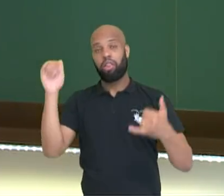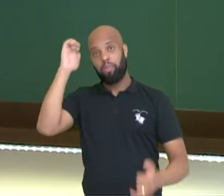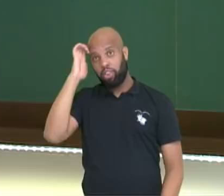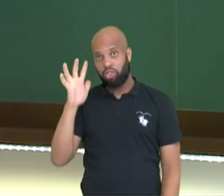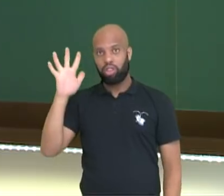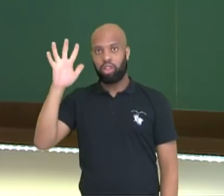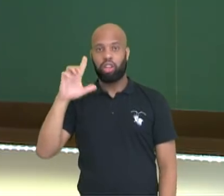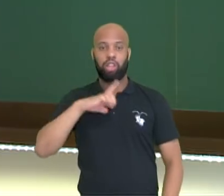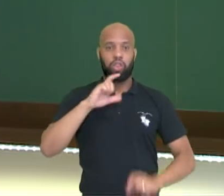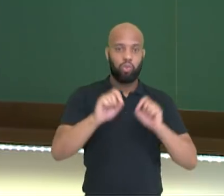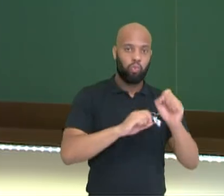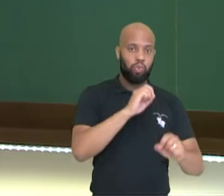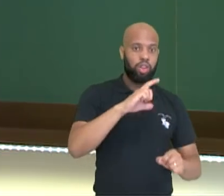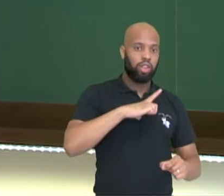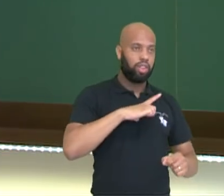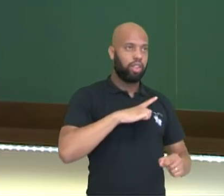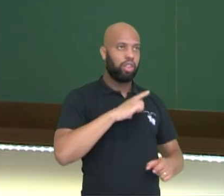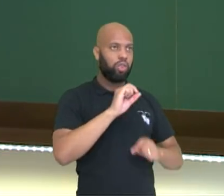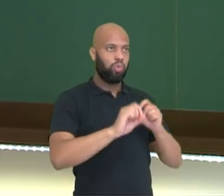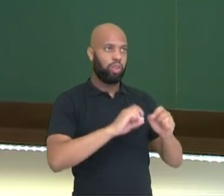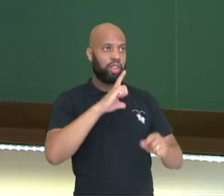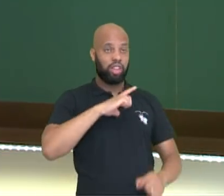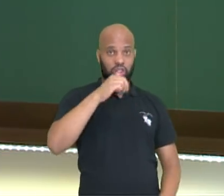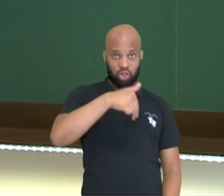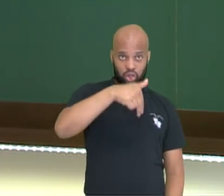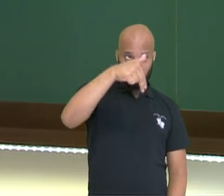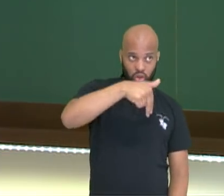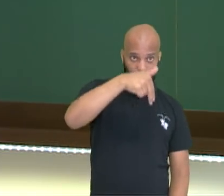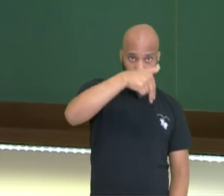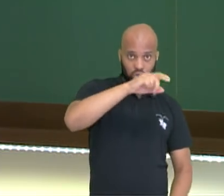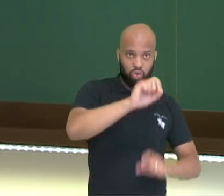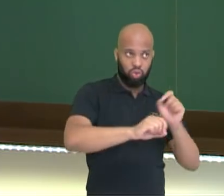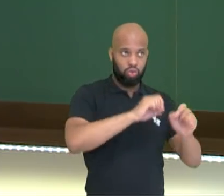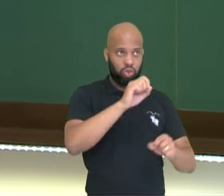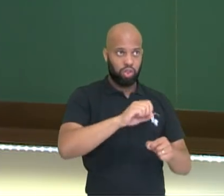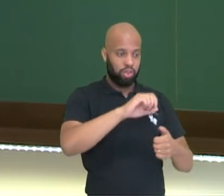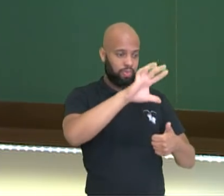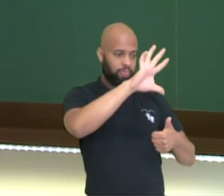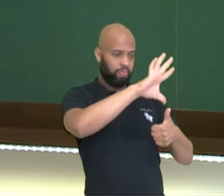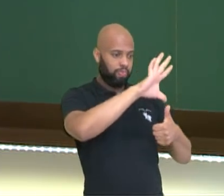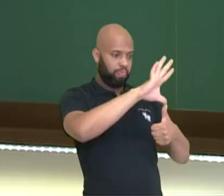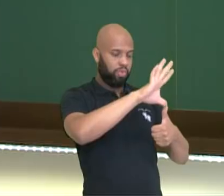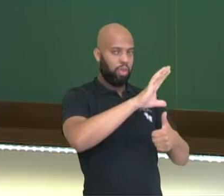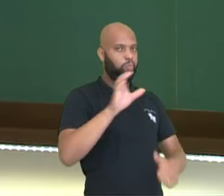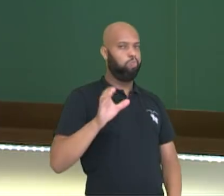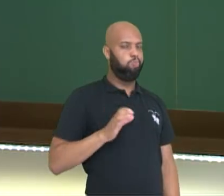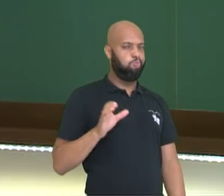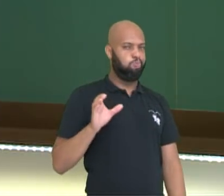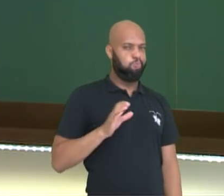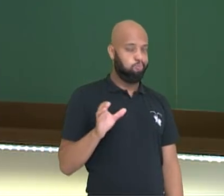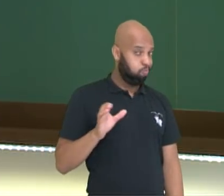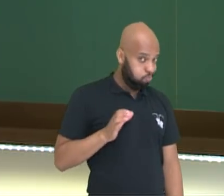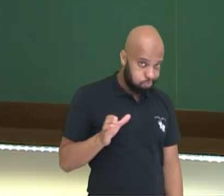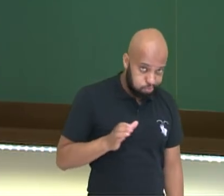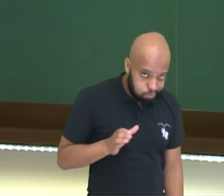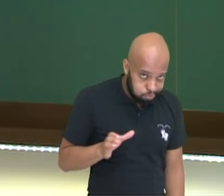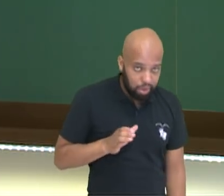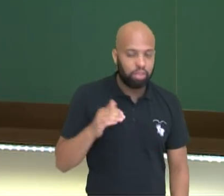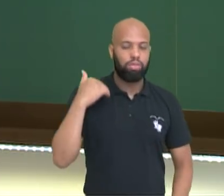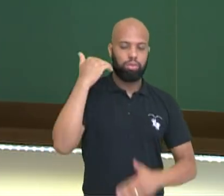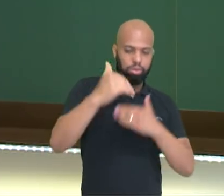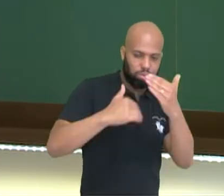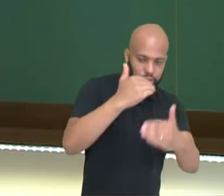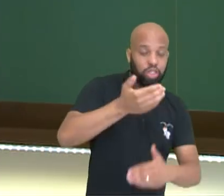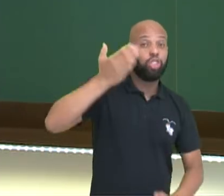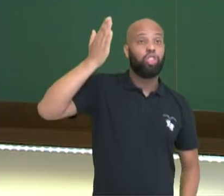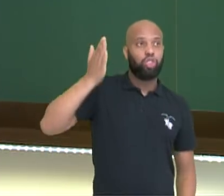Na América do Norte, esses países aqui da América do Norte são países considerados ricos, são países considerados